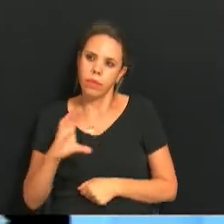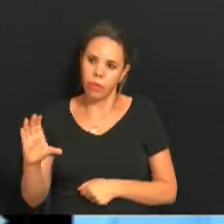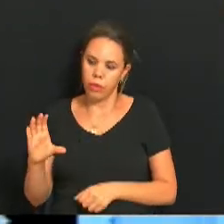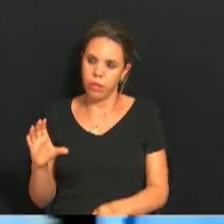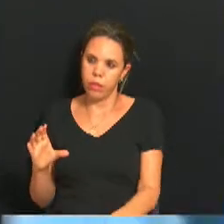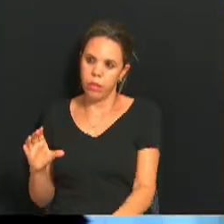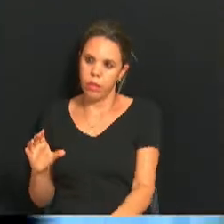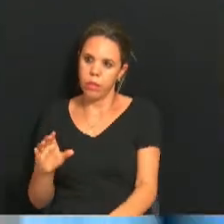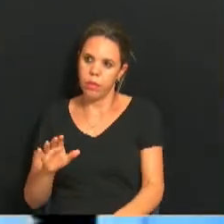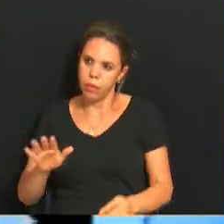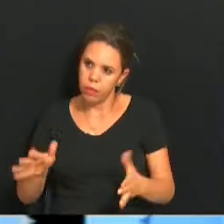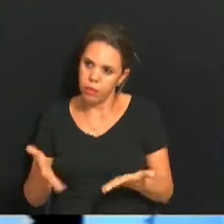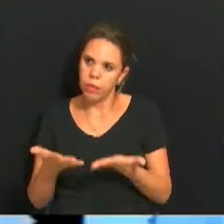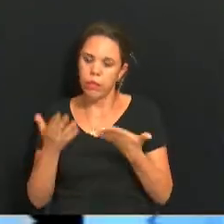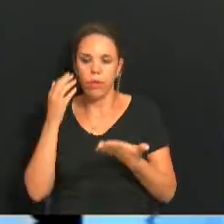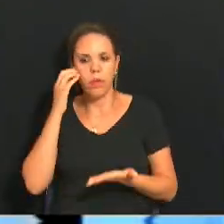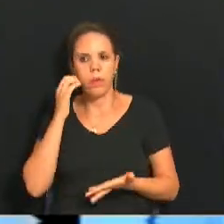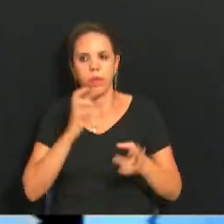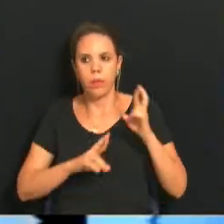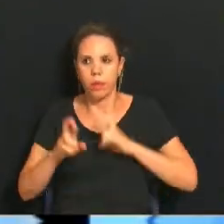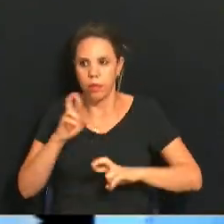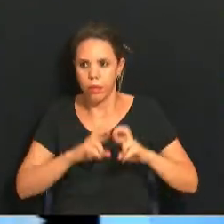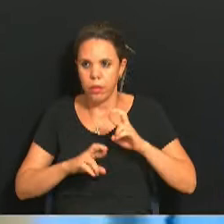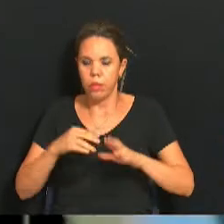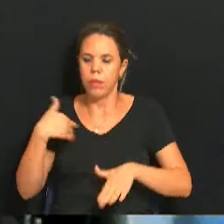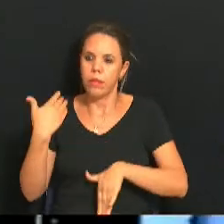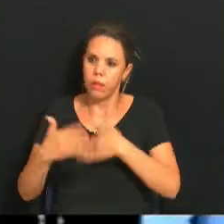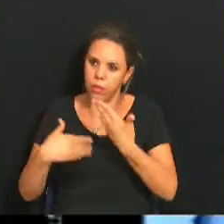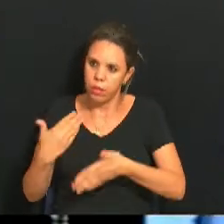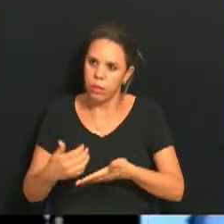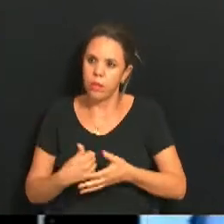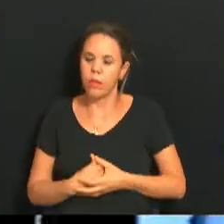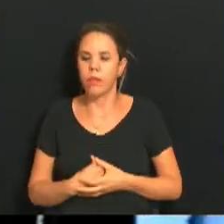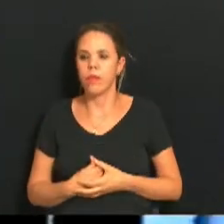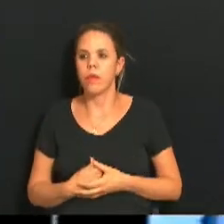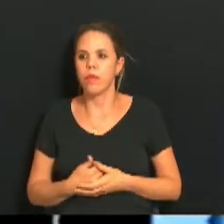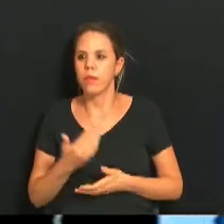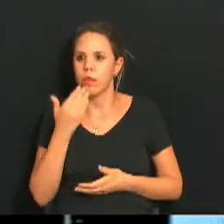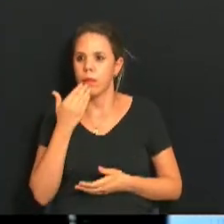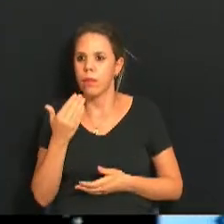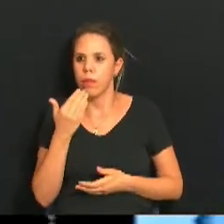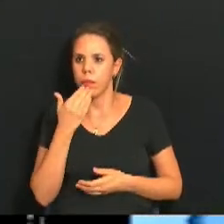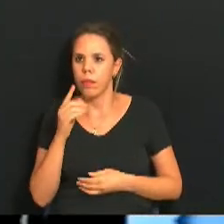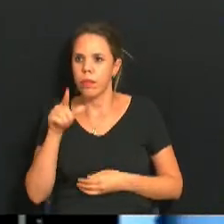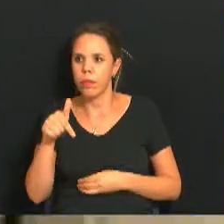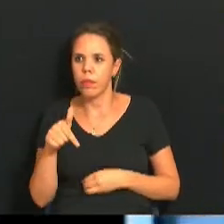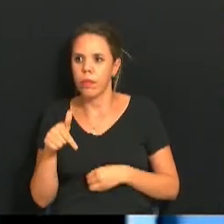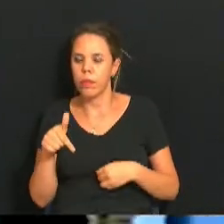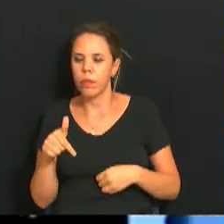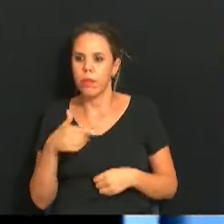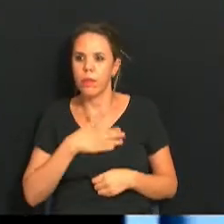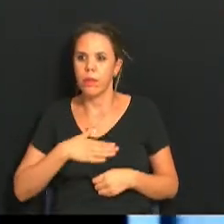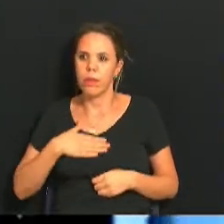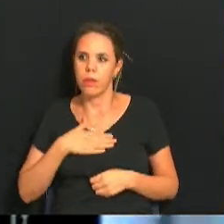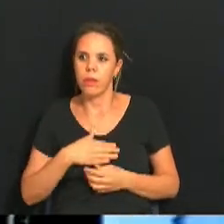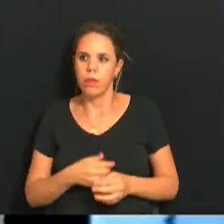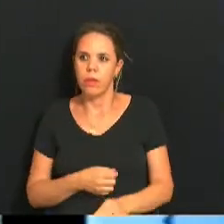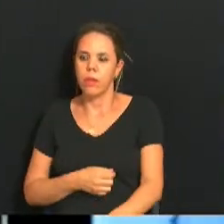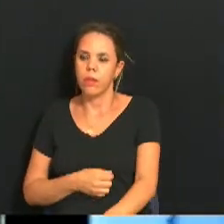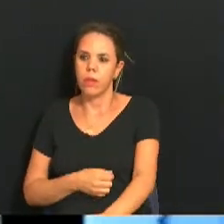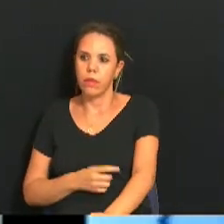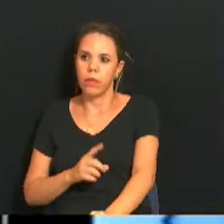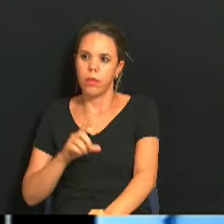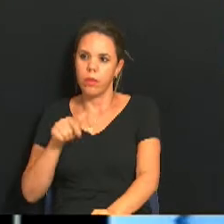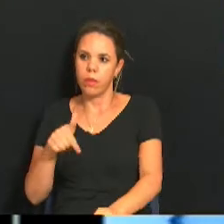col análise de processos que eu vou pedir para o senhor mente né Eu gostaria de é